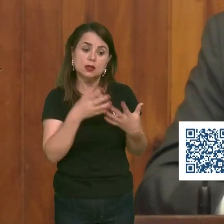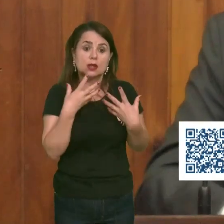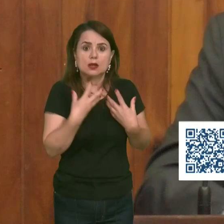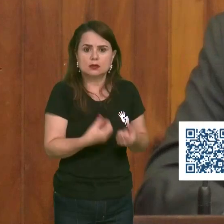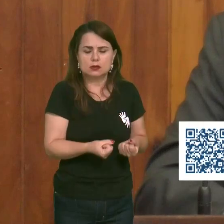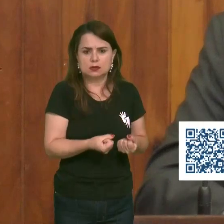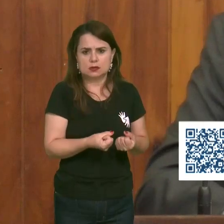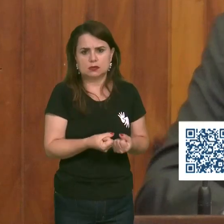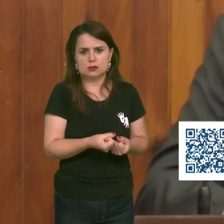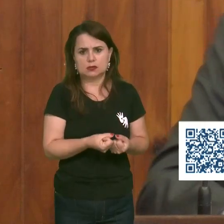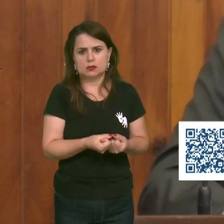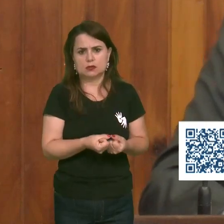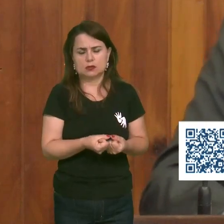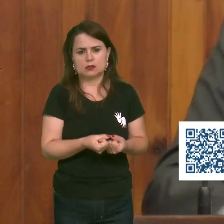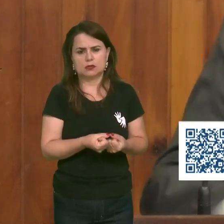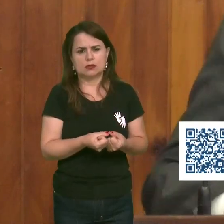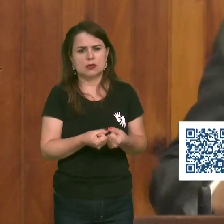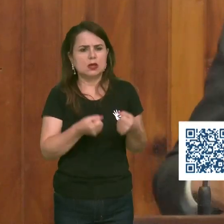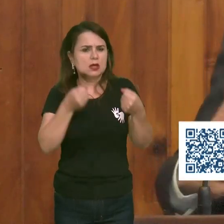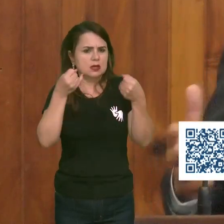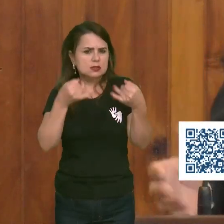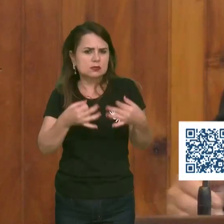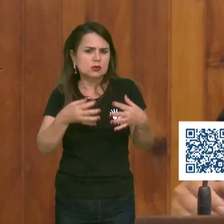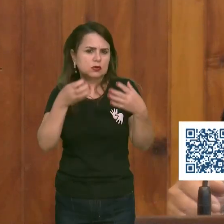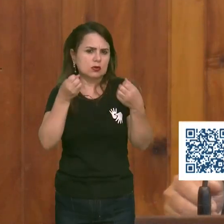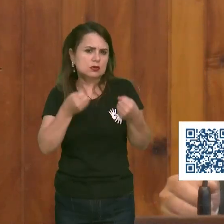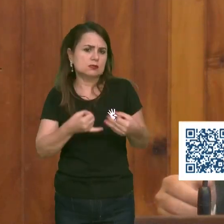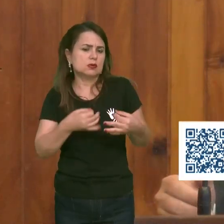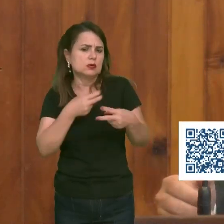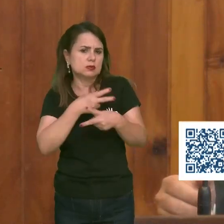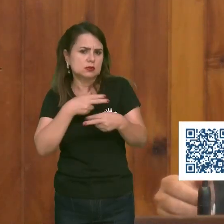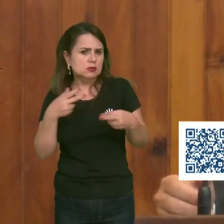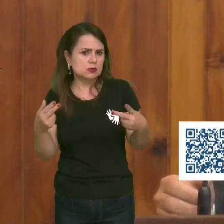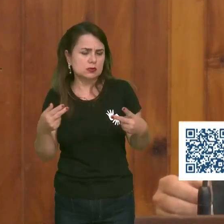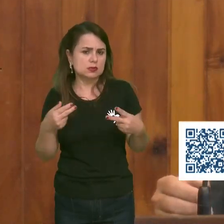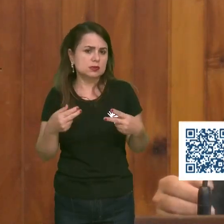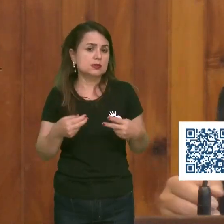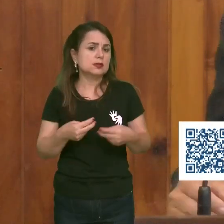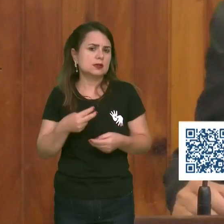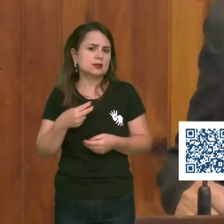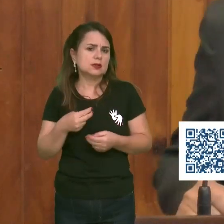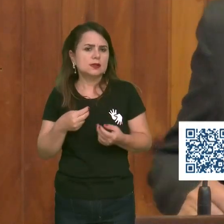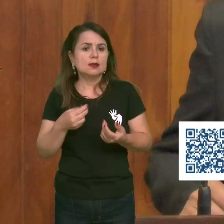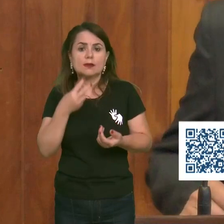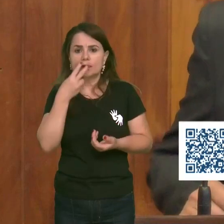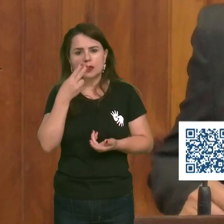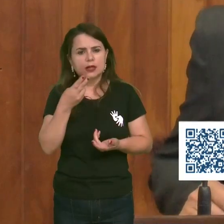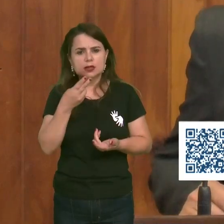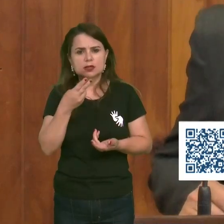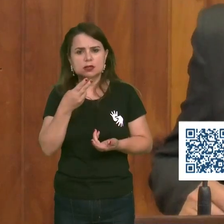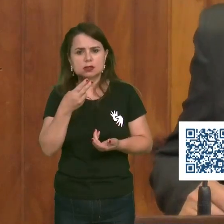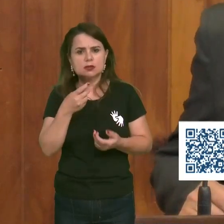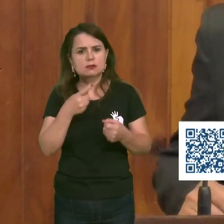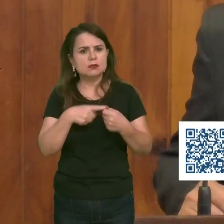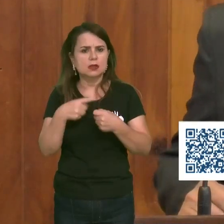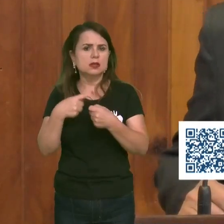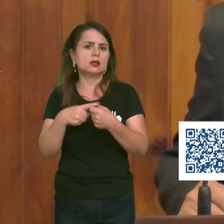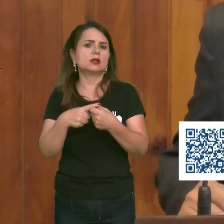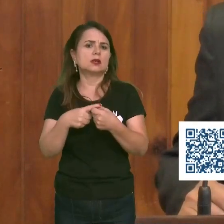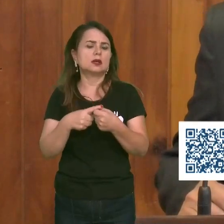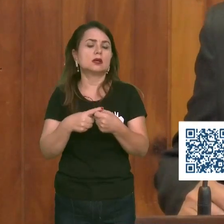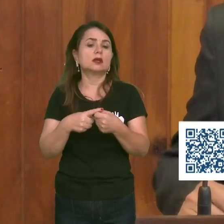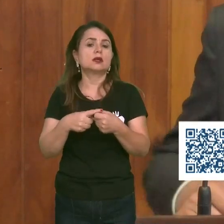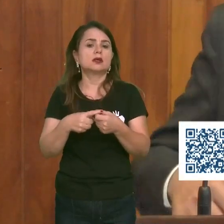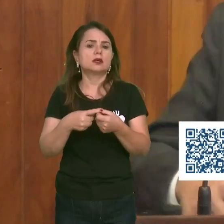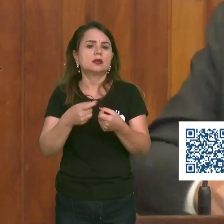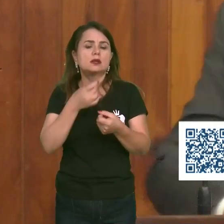nos colocou várias situações parecia que Marília não se chamasse Marília